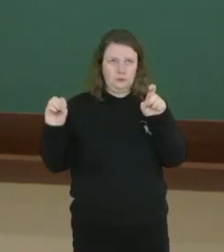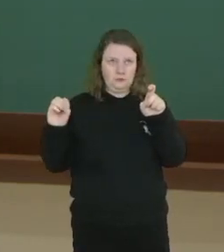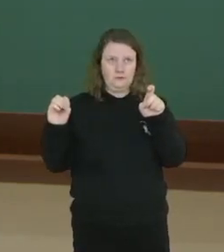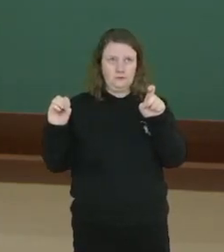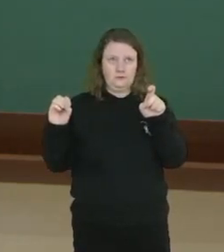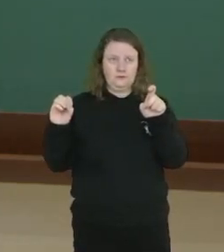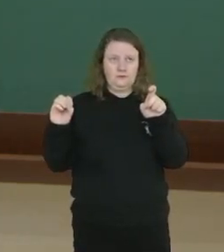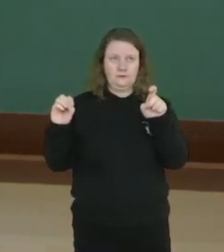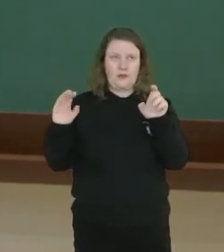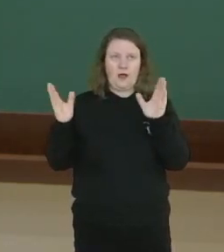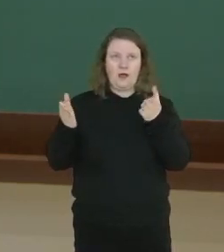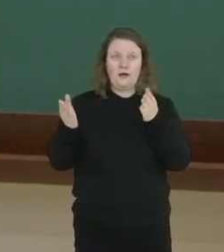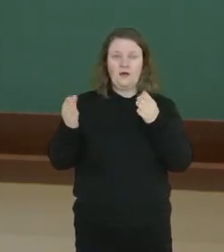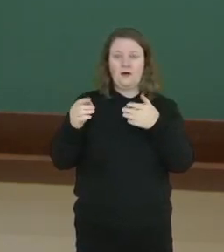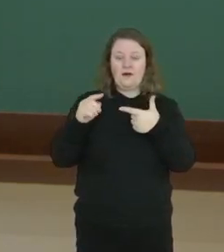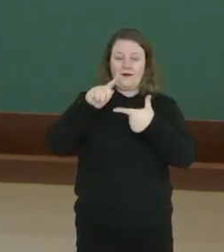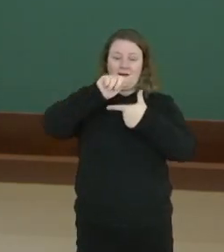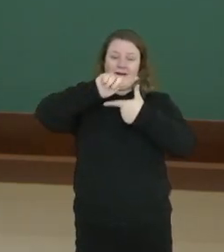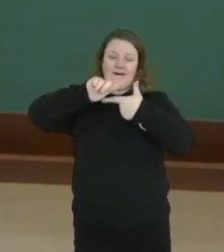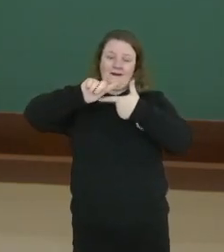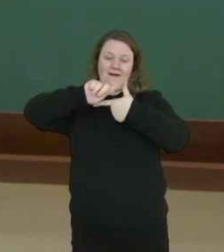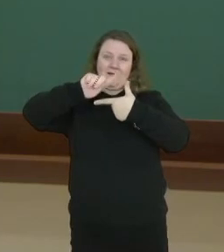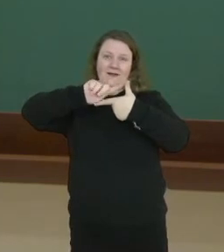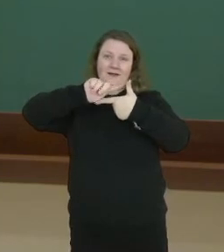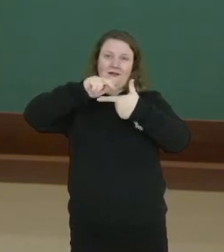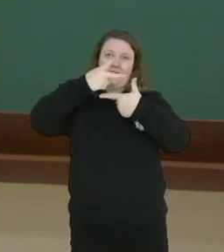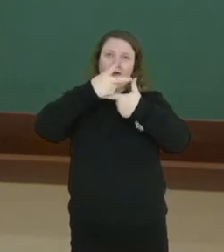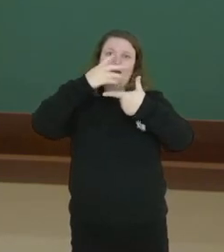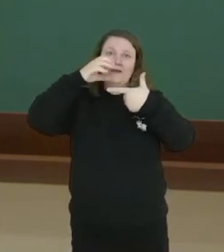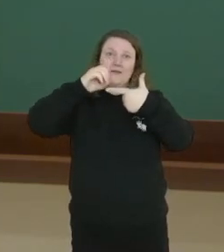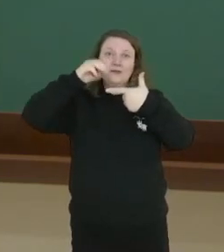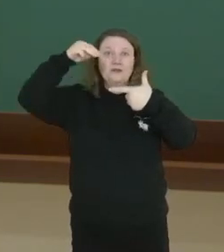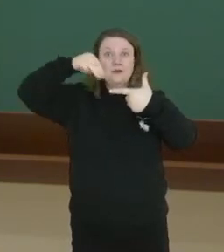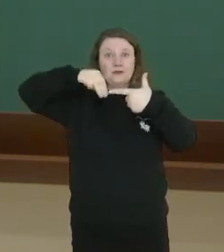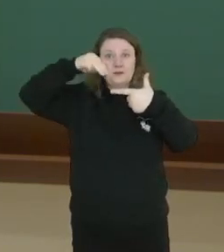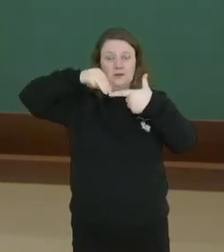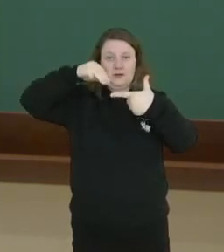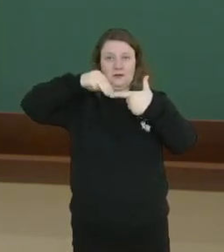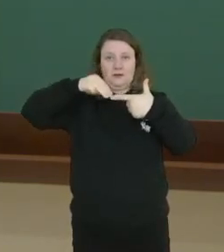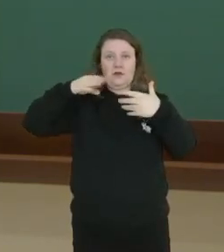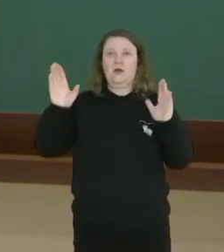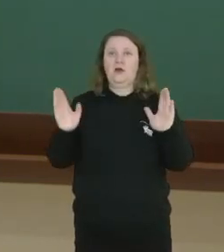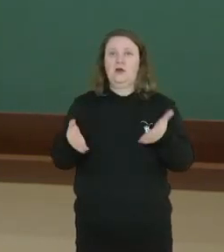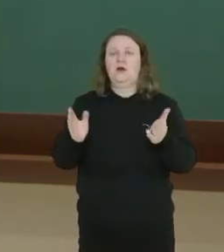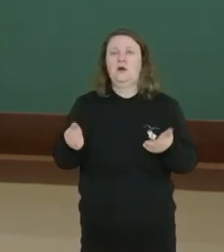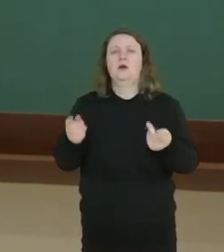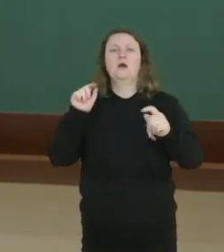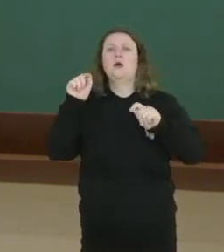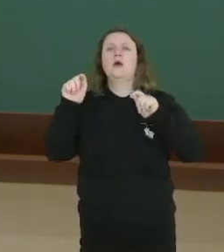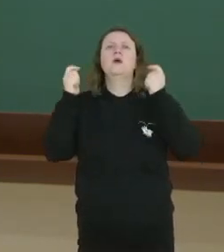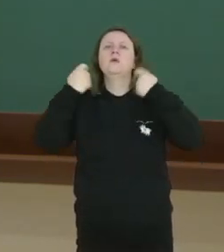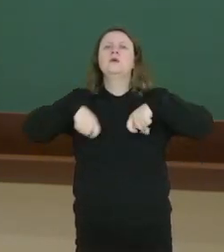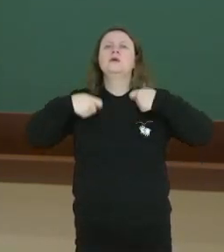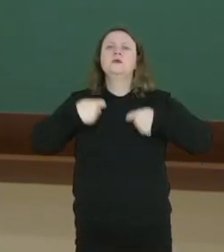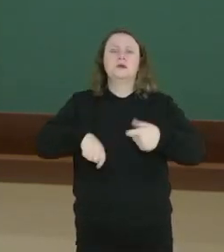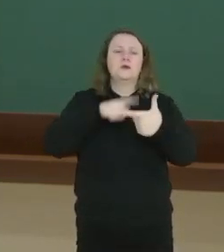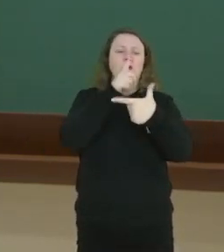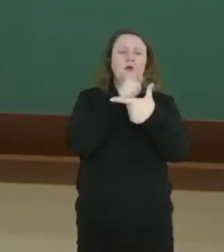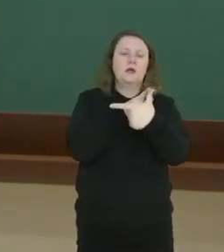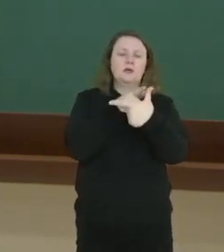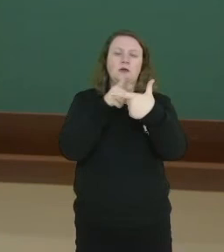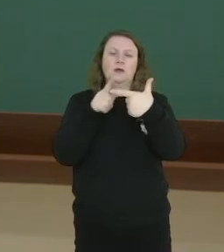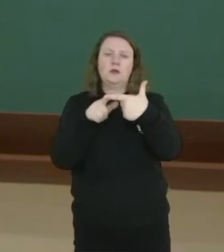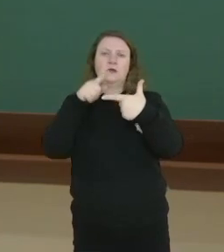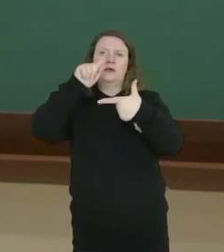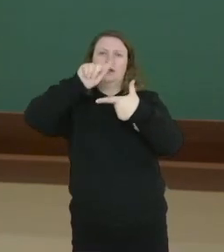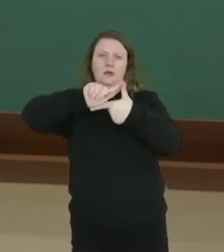20 metros é essa medida que até então eu não conhecia. Então, para cercar o terreno, o que eu preciso? Das três medidas. Então, o que a